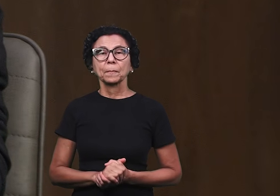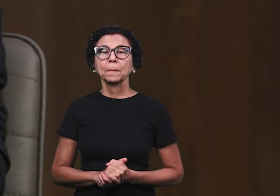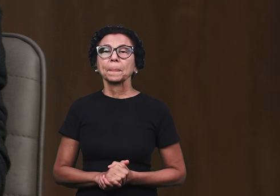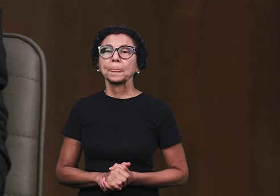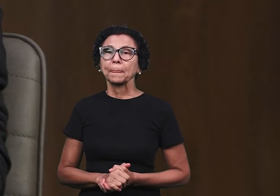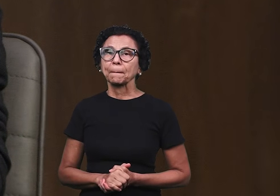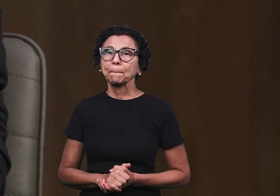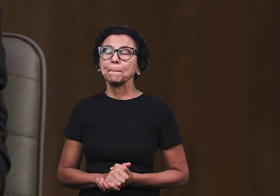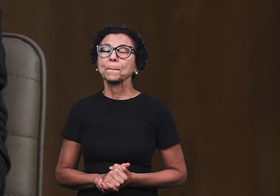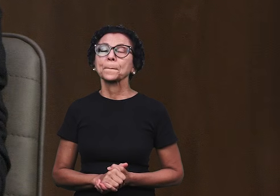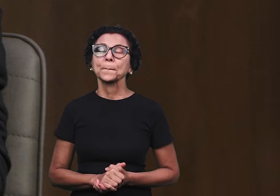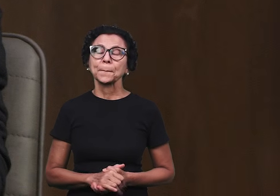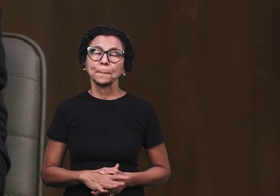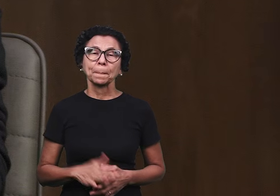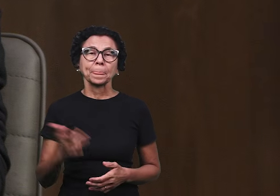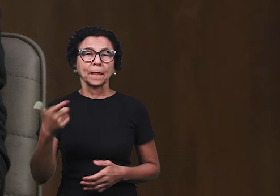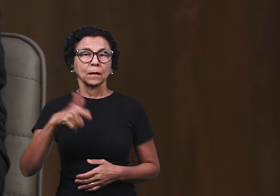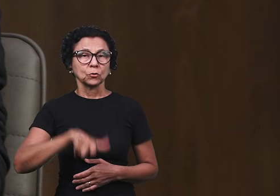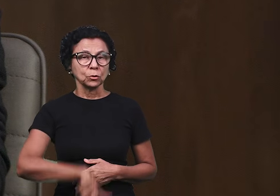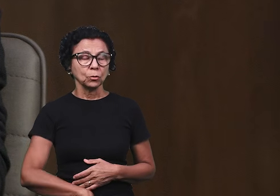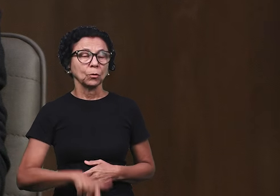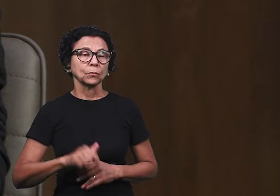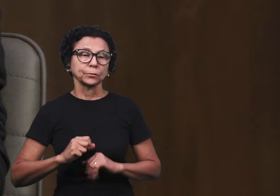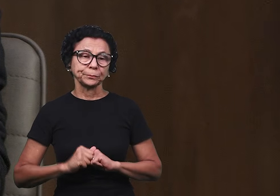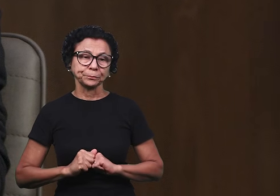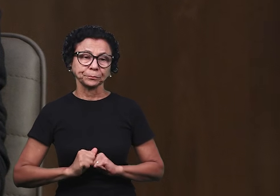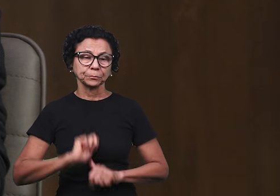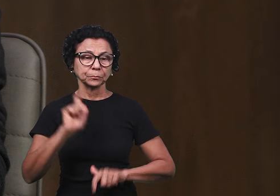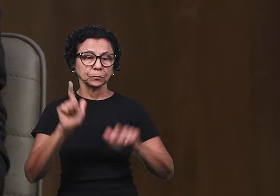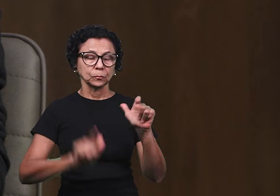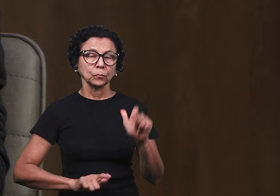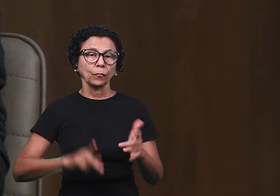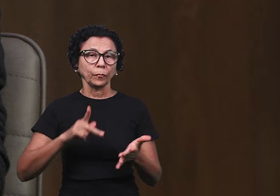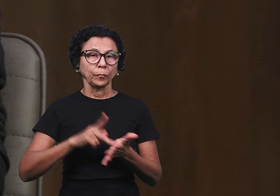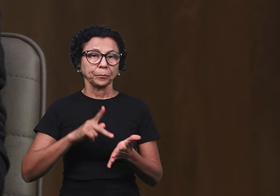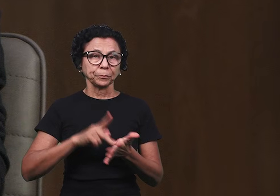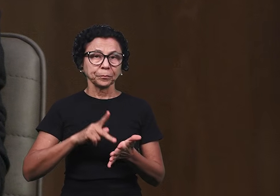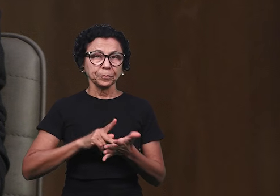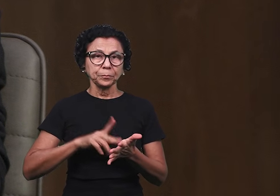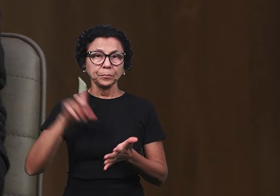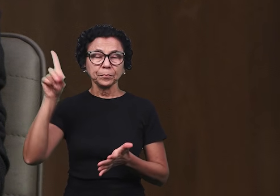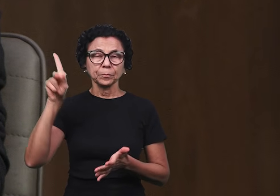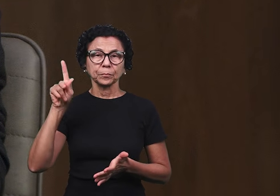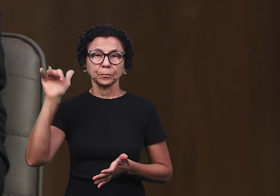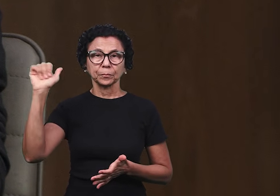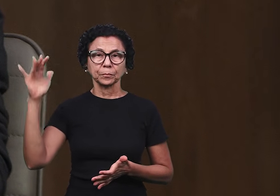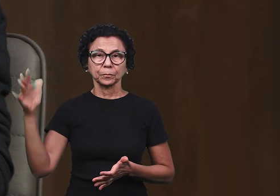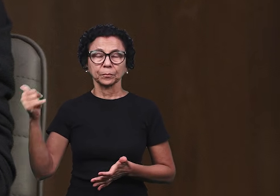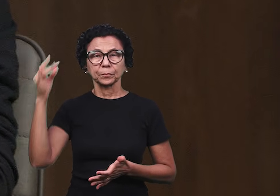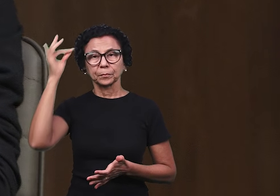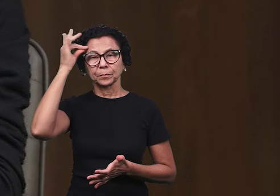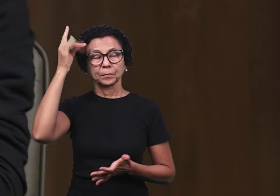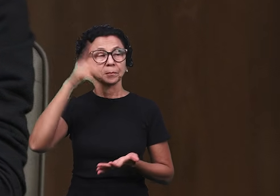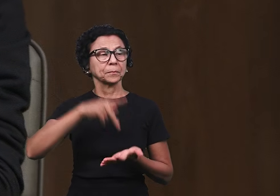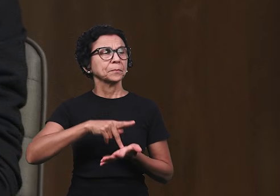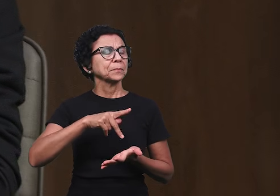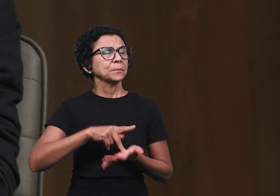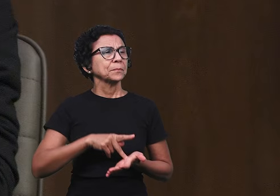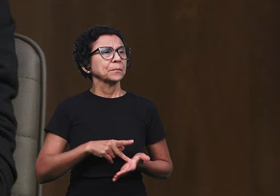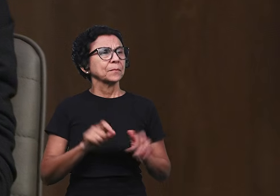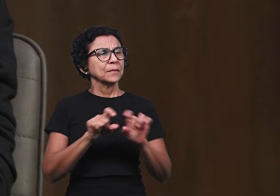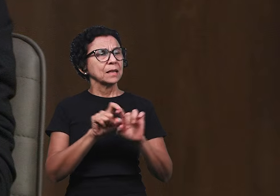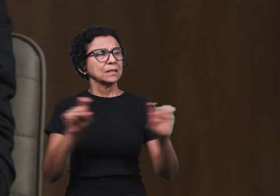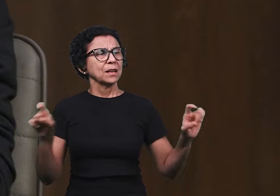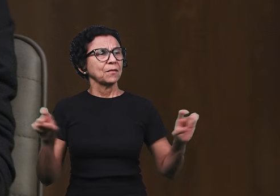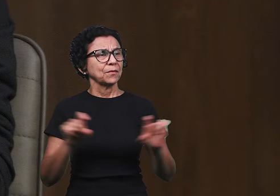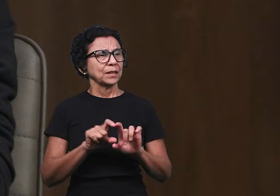né? Mas a hora vem, e agora é, em que os verdadeiros adoradores adorarão o Pai em espírito e em verdade.